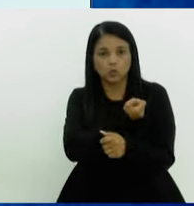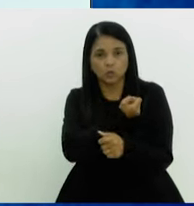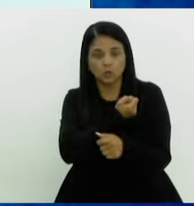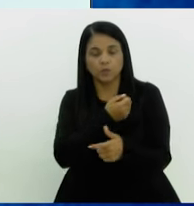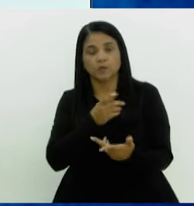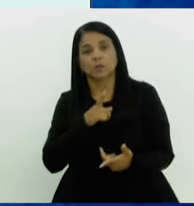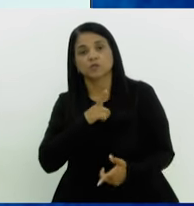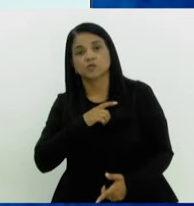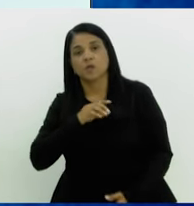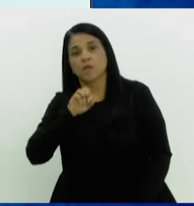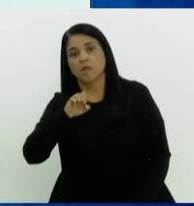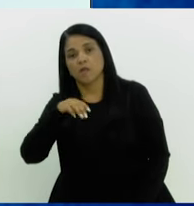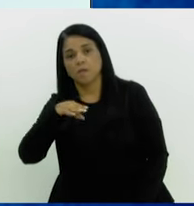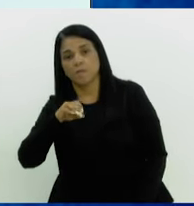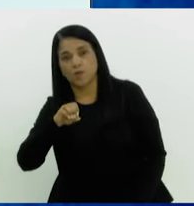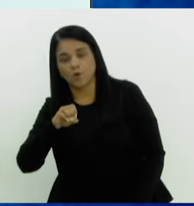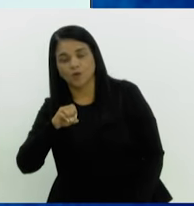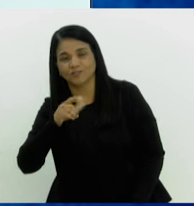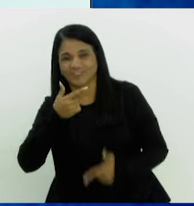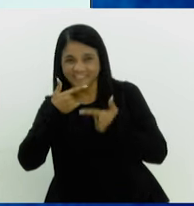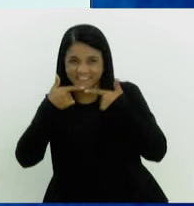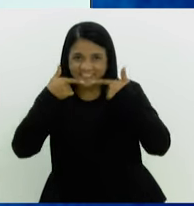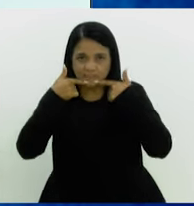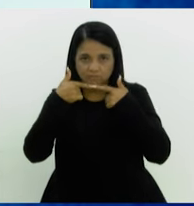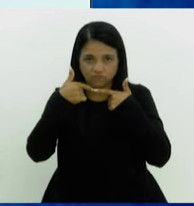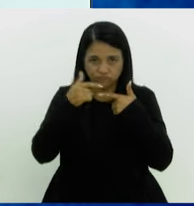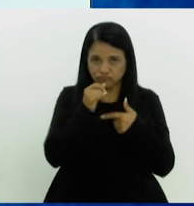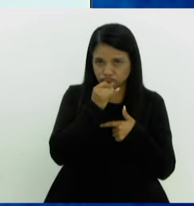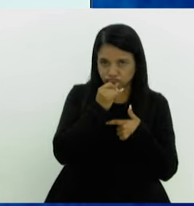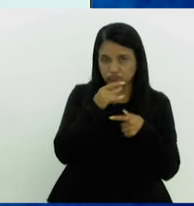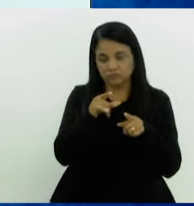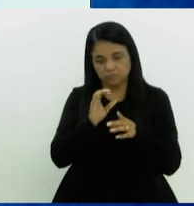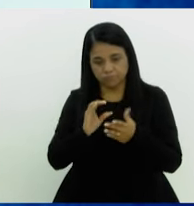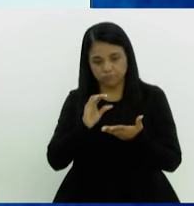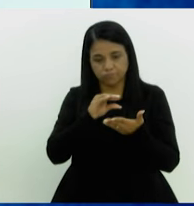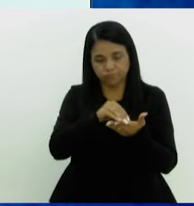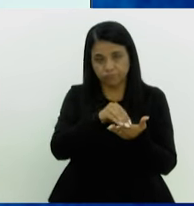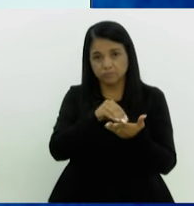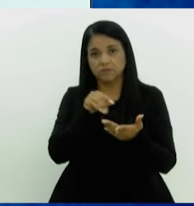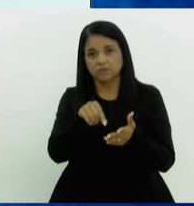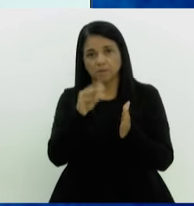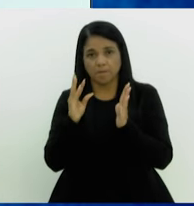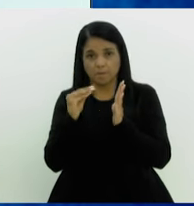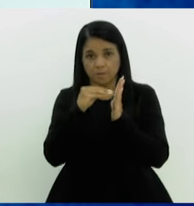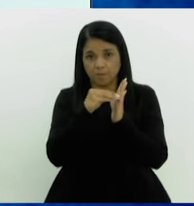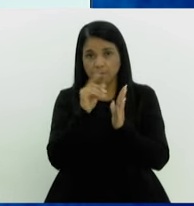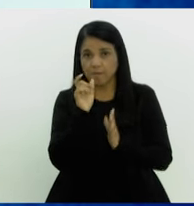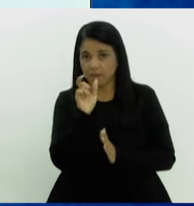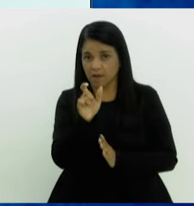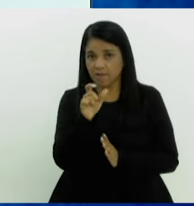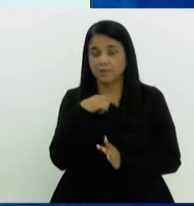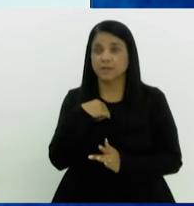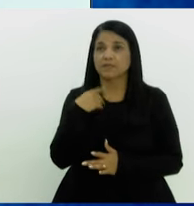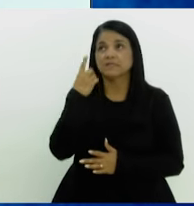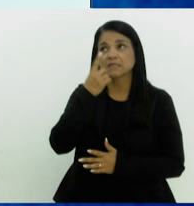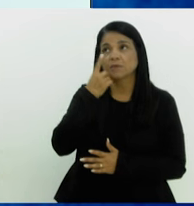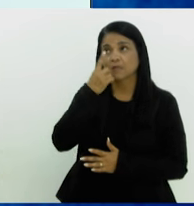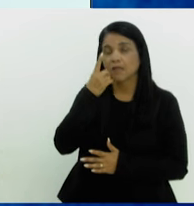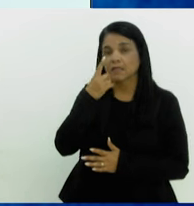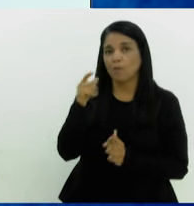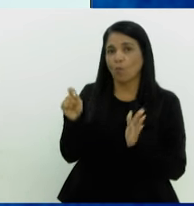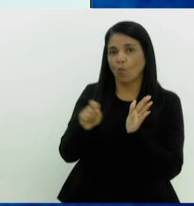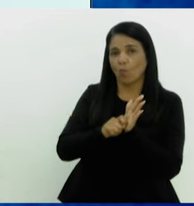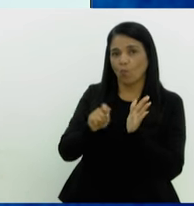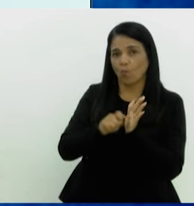emojis como restrição e quando alguém comenta essas coisas usando essa palavra por exemplo deputada maconheira